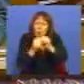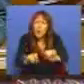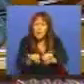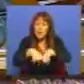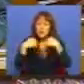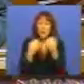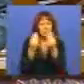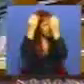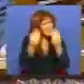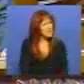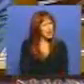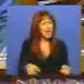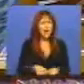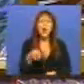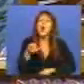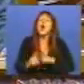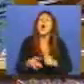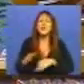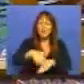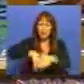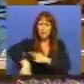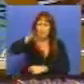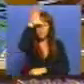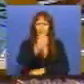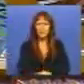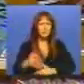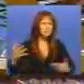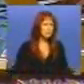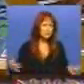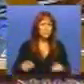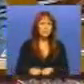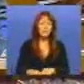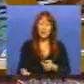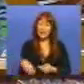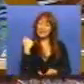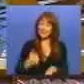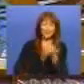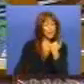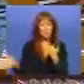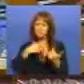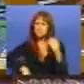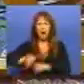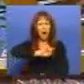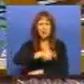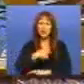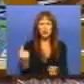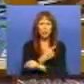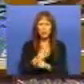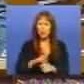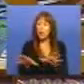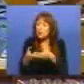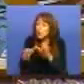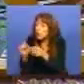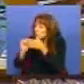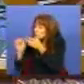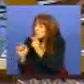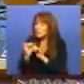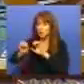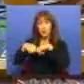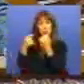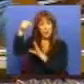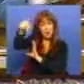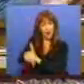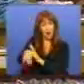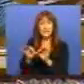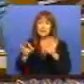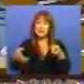socialmente injusto, o que é que tem feito o Governo? Tem retirado ainda mais poder de compra a grupos específicos da nossa sociedade,